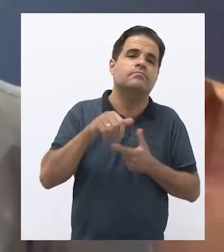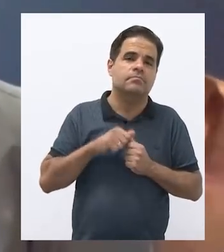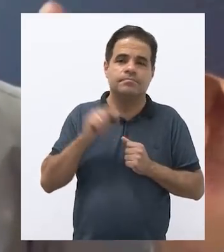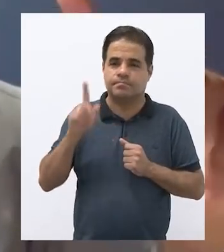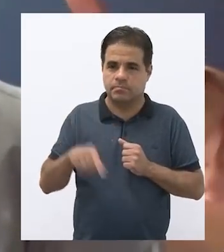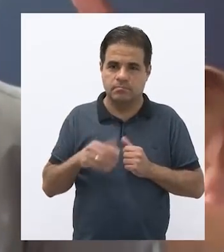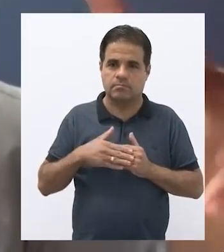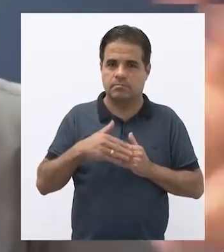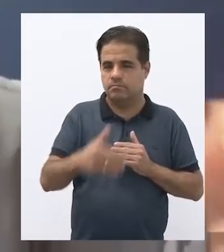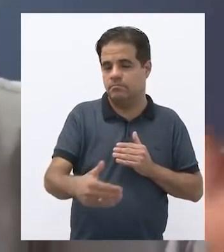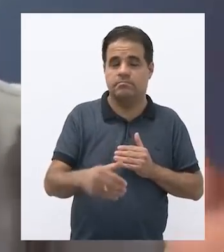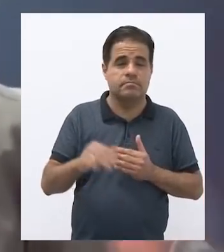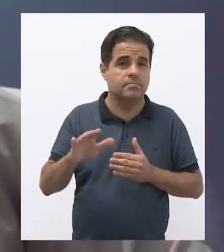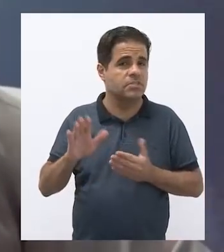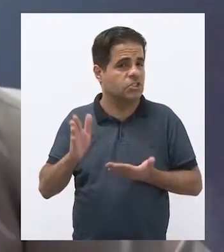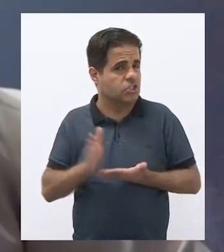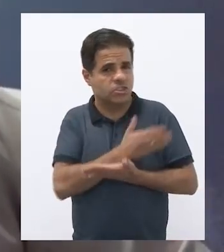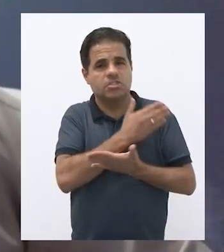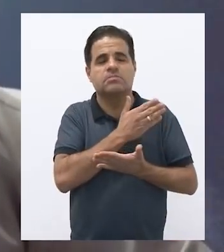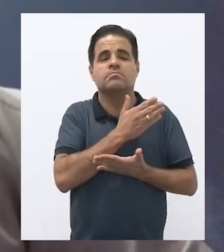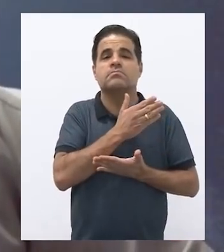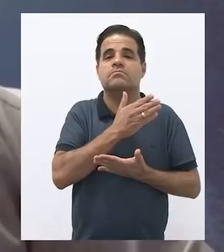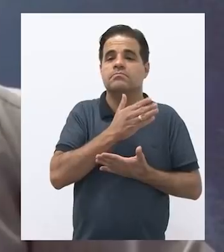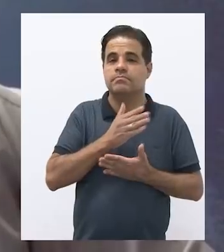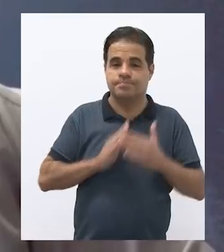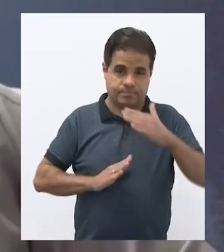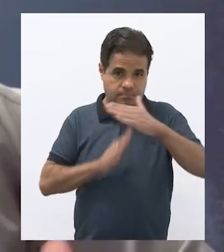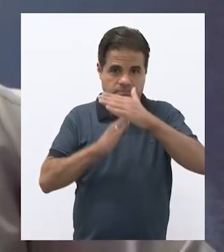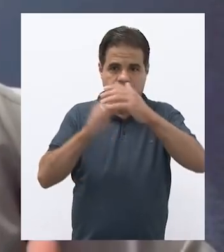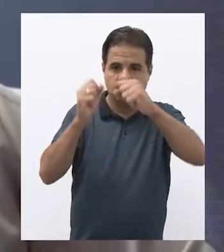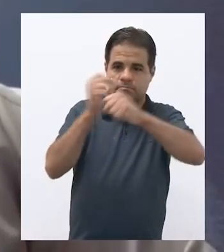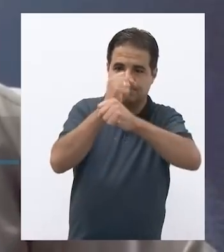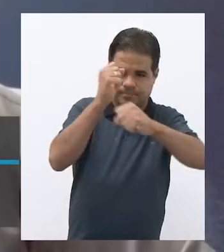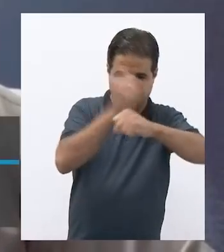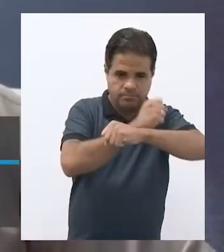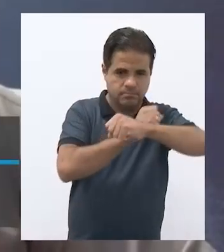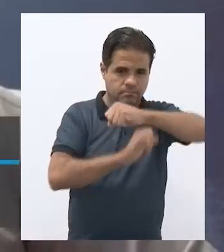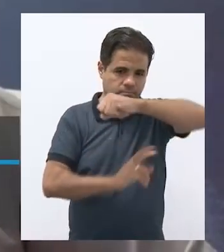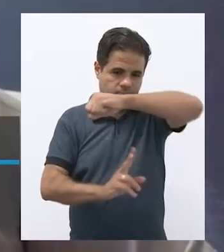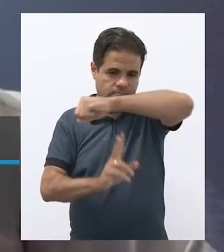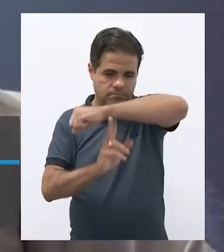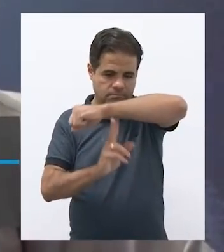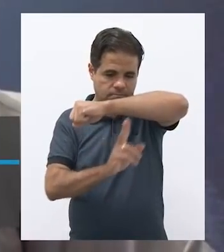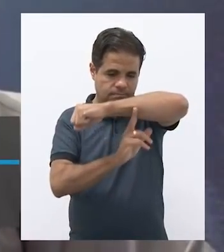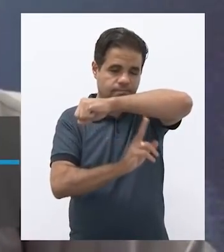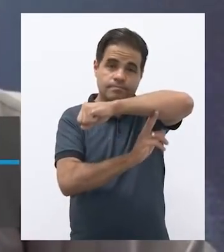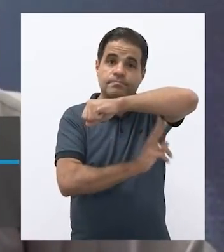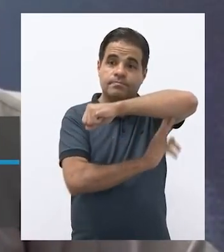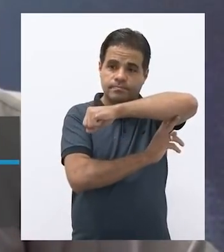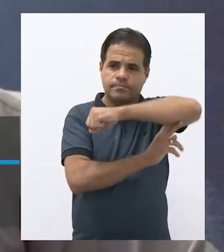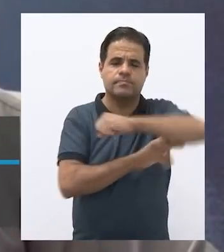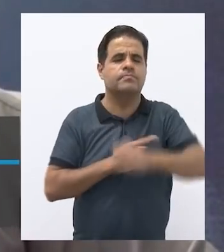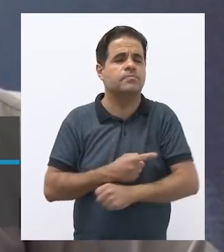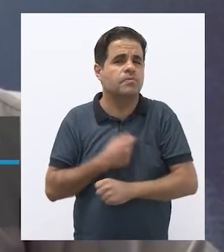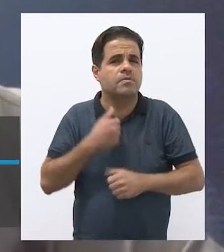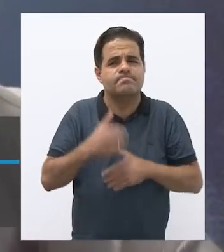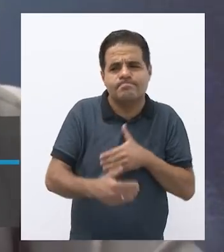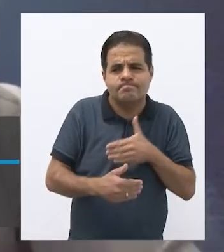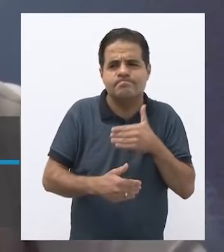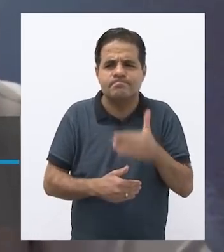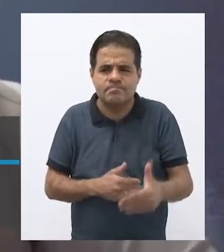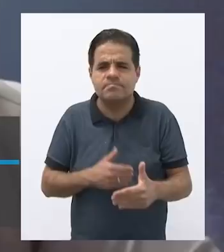É eliminar fronteiras e construir pontes. E a gente ainda engatinha muito nesse processo.